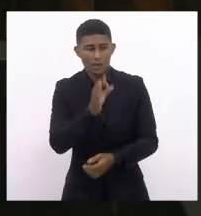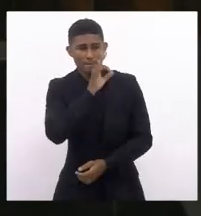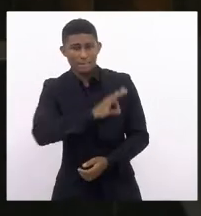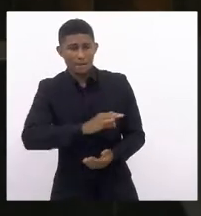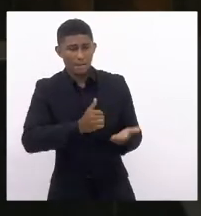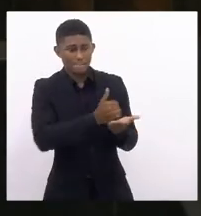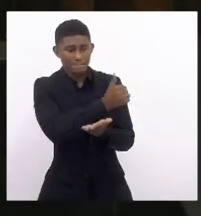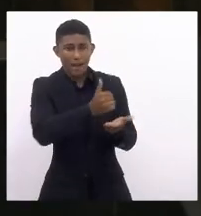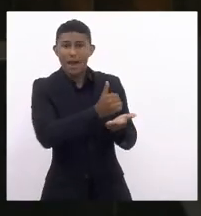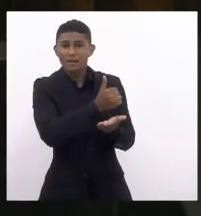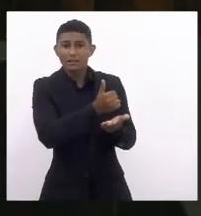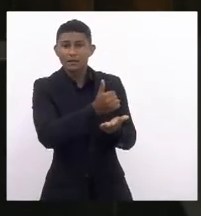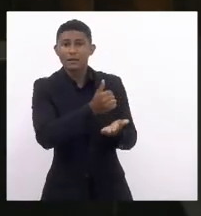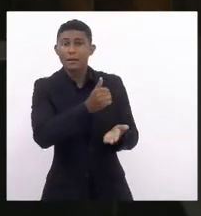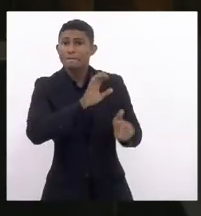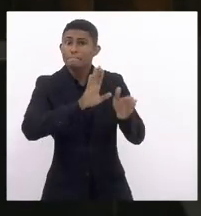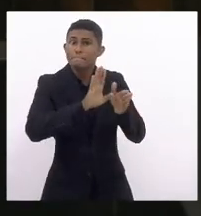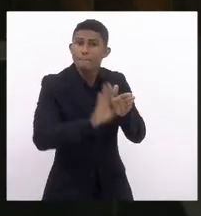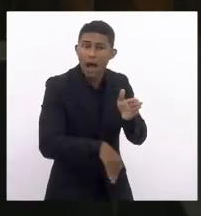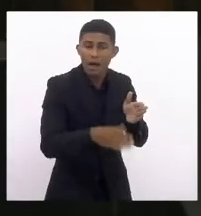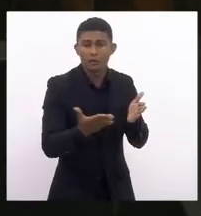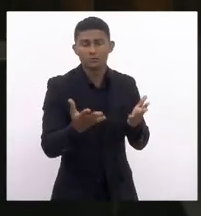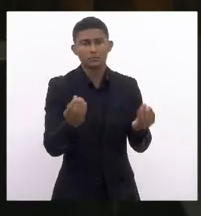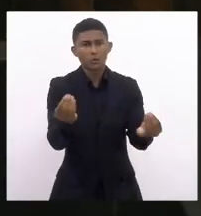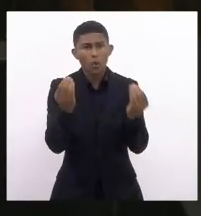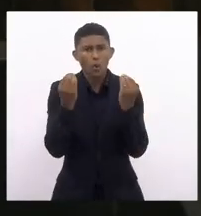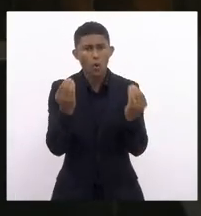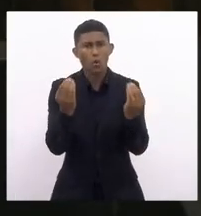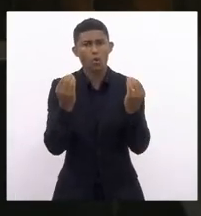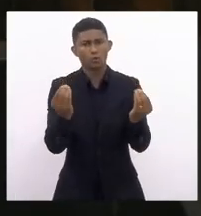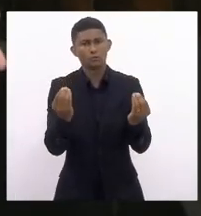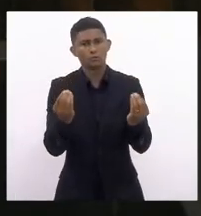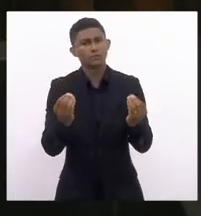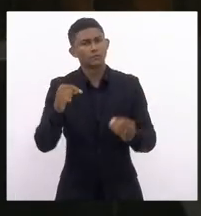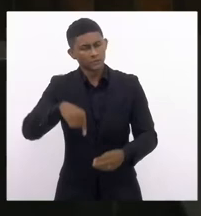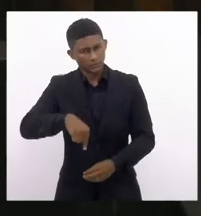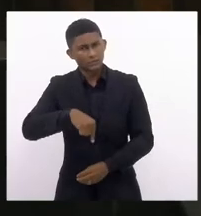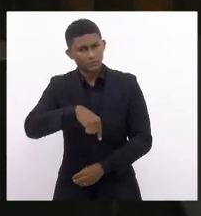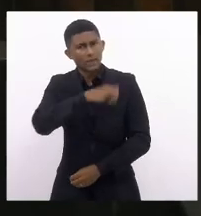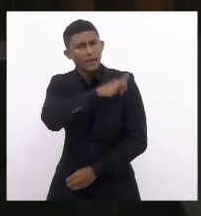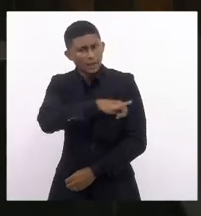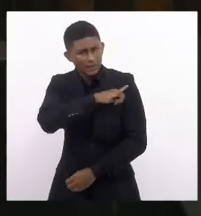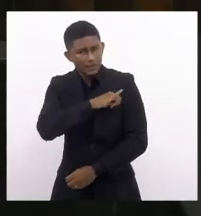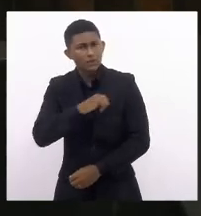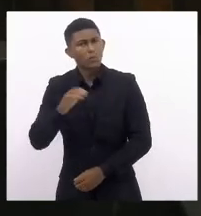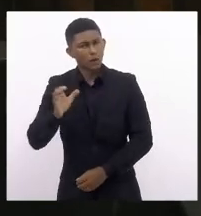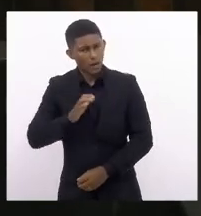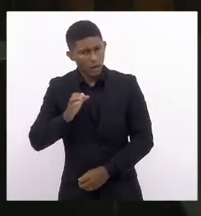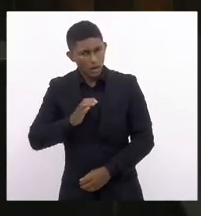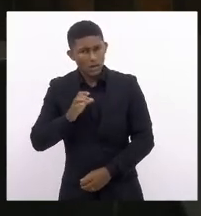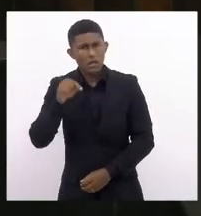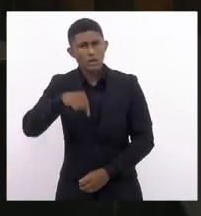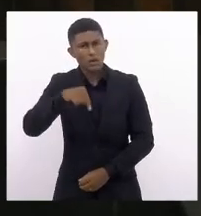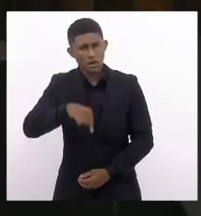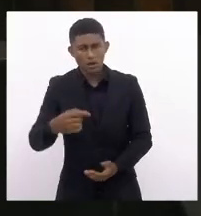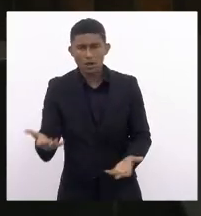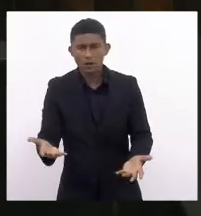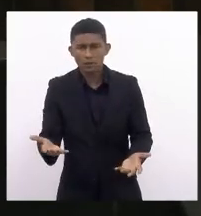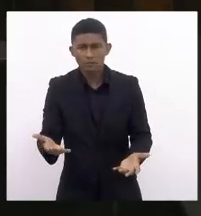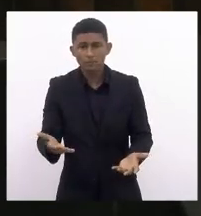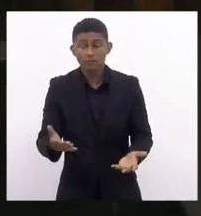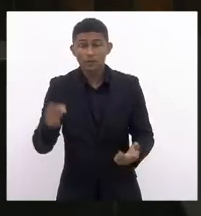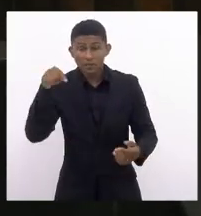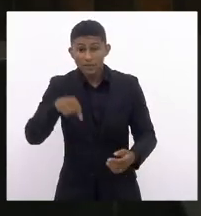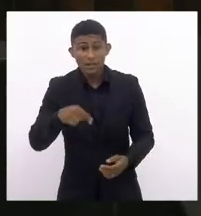magistério. Como é que pode? Um dos estados mais ricos da federação. Esse ano vamos bater uma arrecadação de